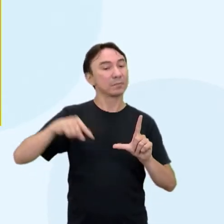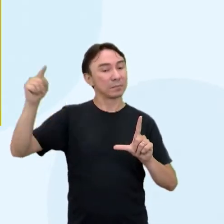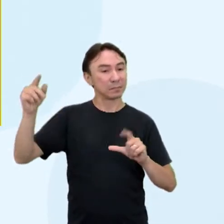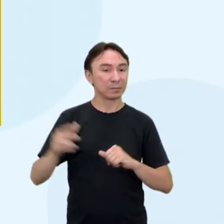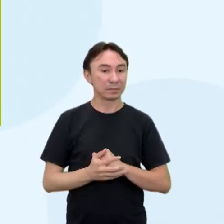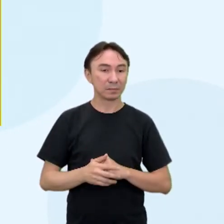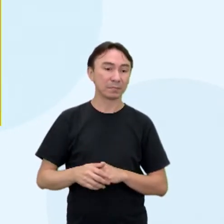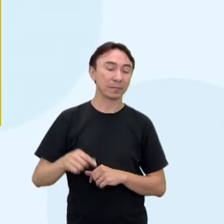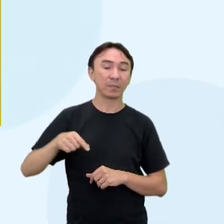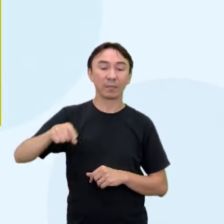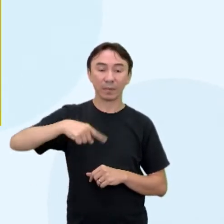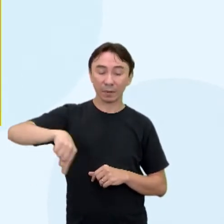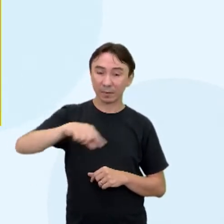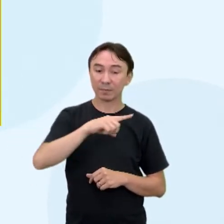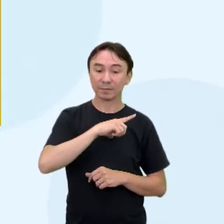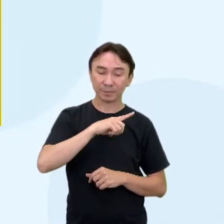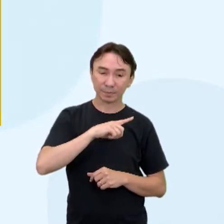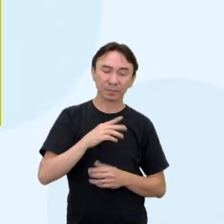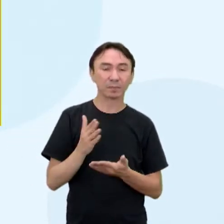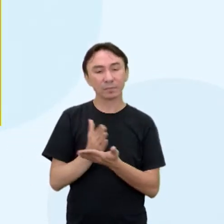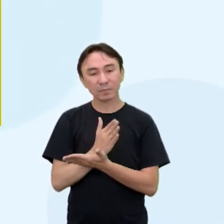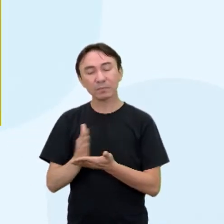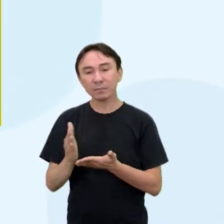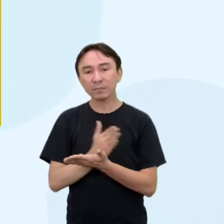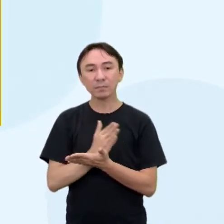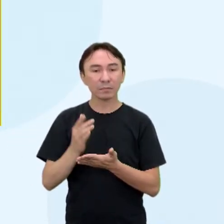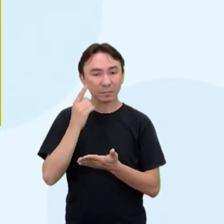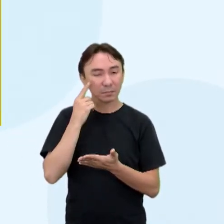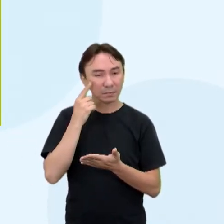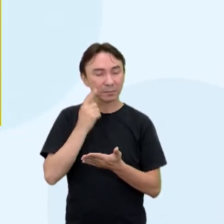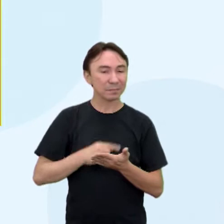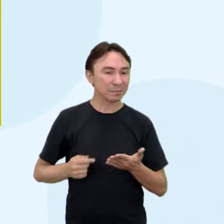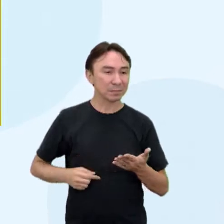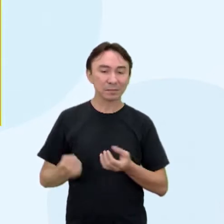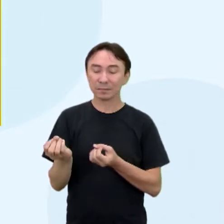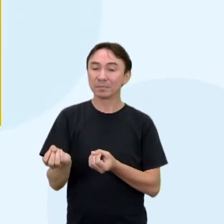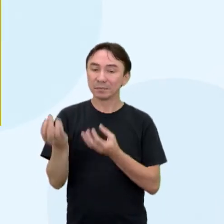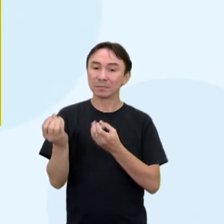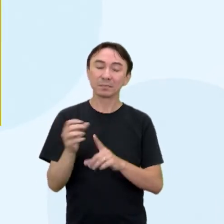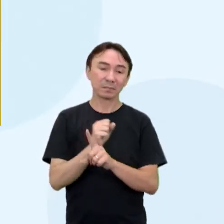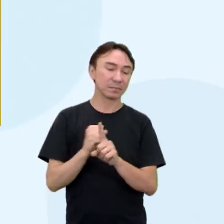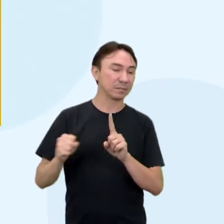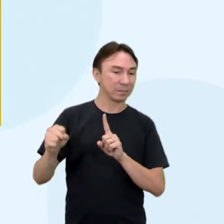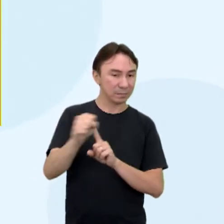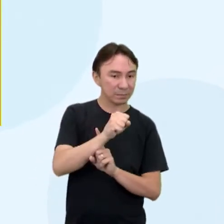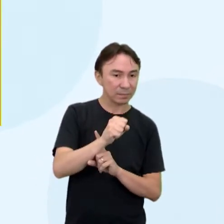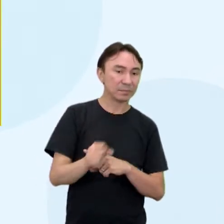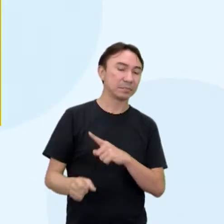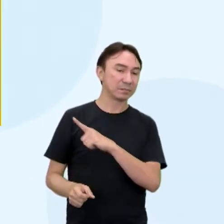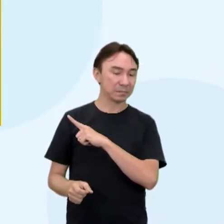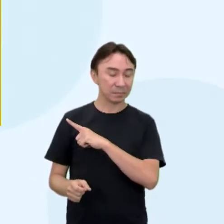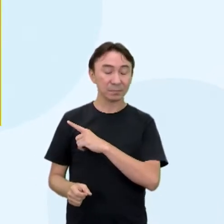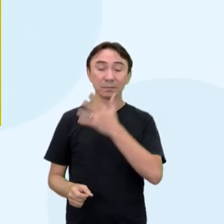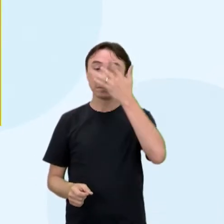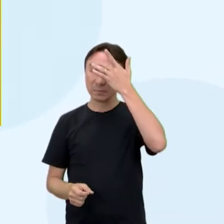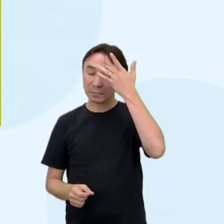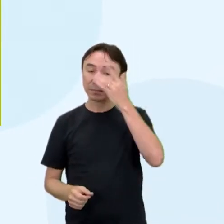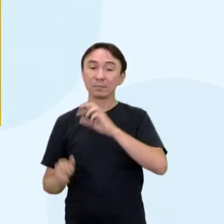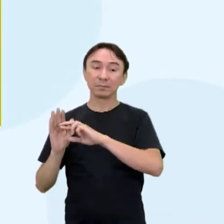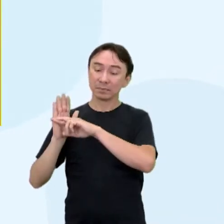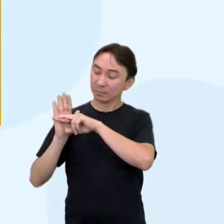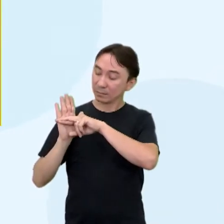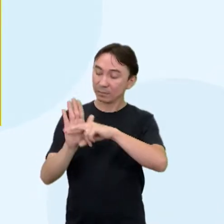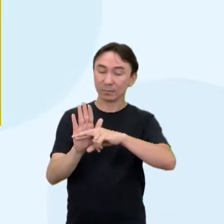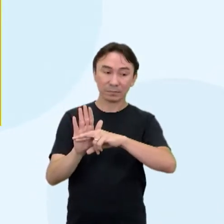gente busca identificar alguns indicadores sociais, e eles representam em números determinado grupo de pessoas e sua